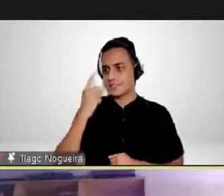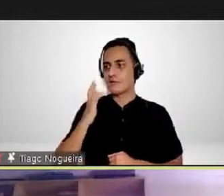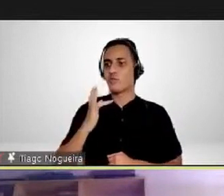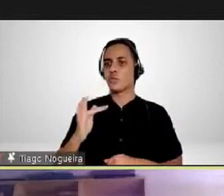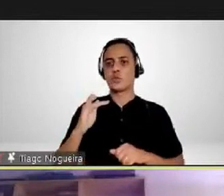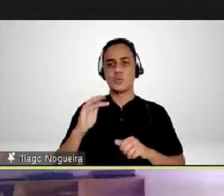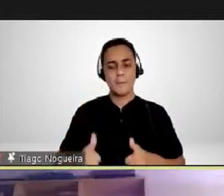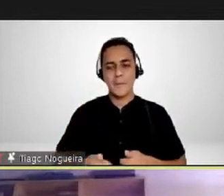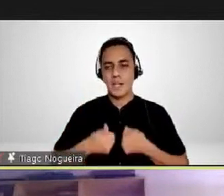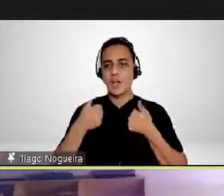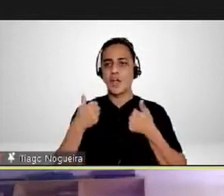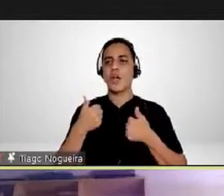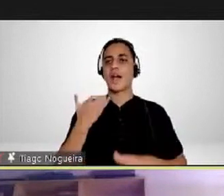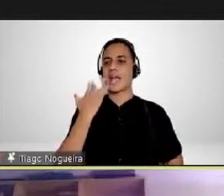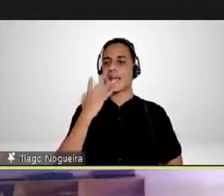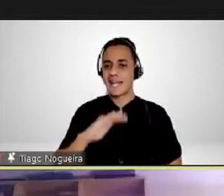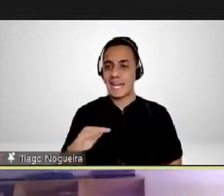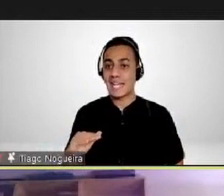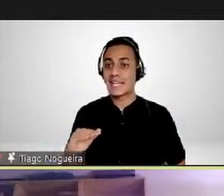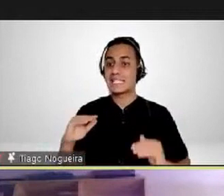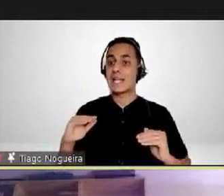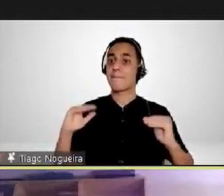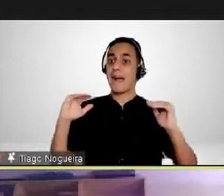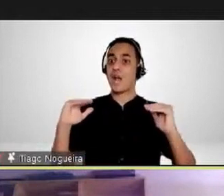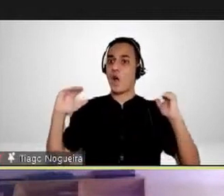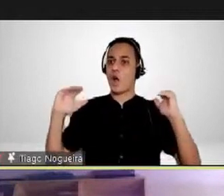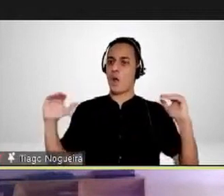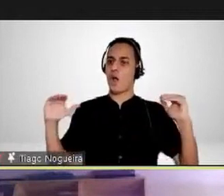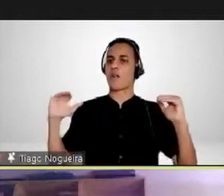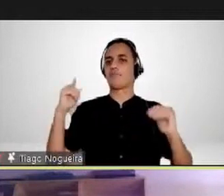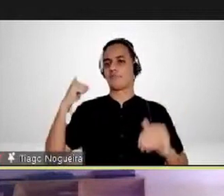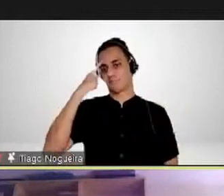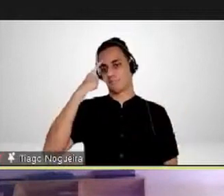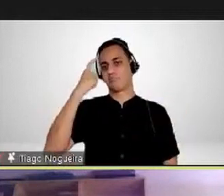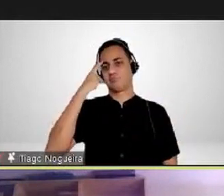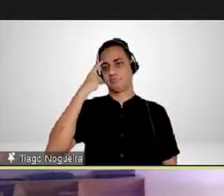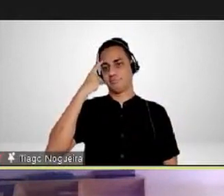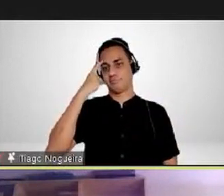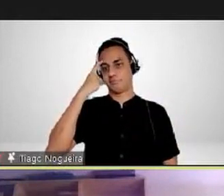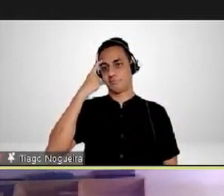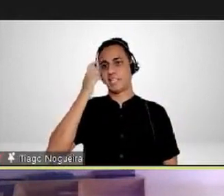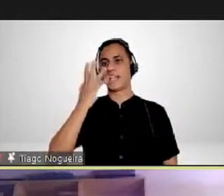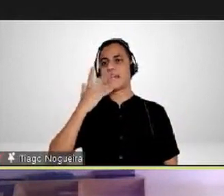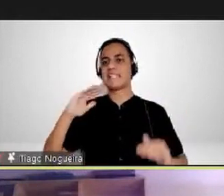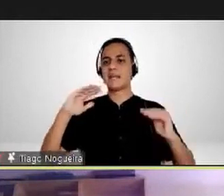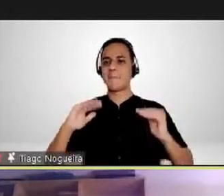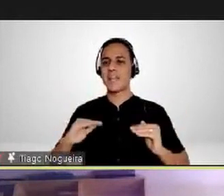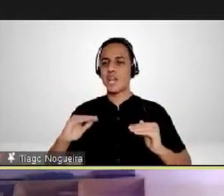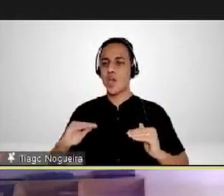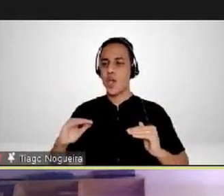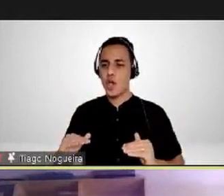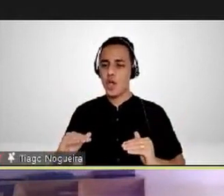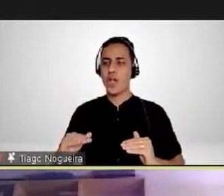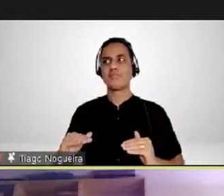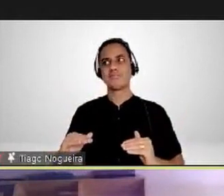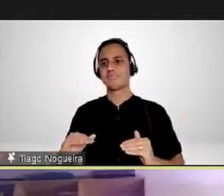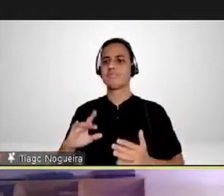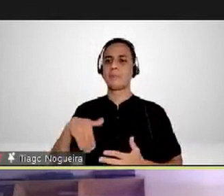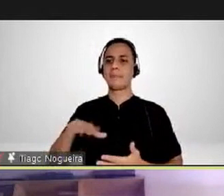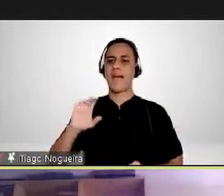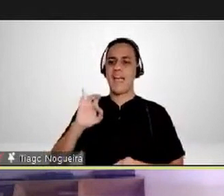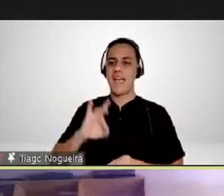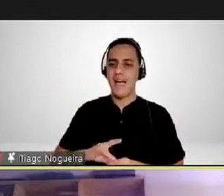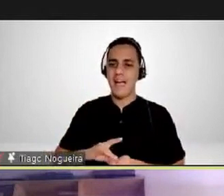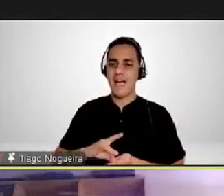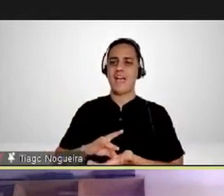apareceu nas crianças maiores só. Né? Então, as menores, elas vivem aquilo que está acontecendo com elas